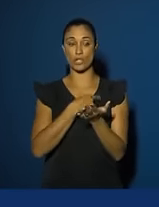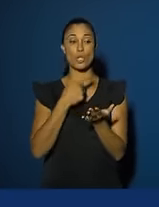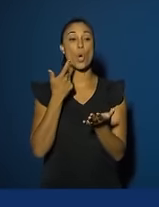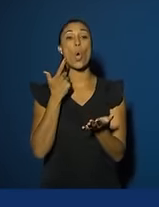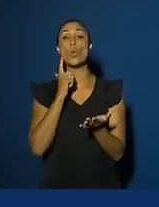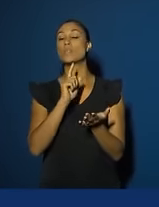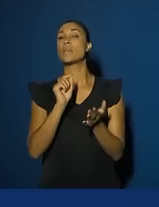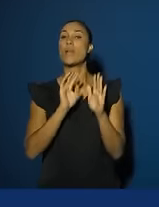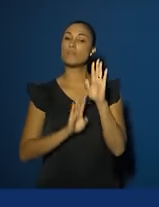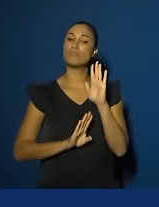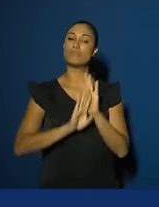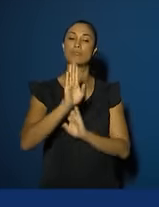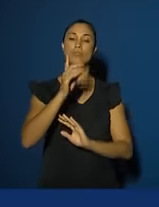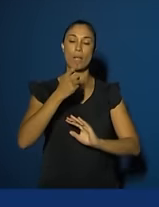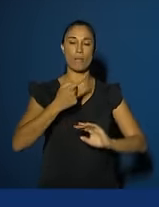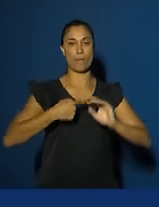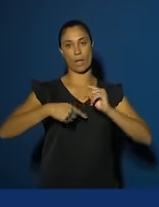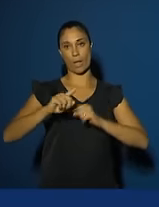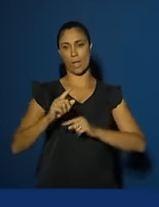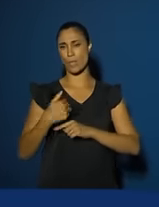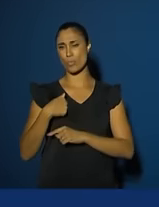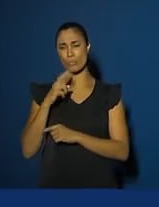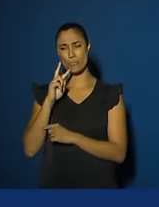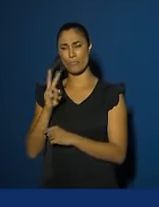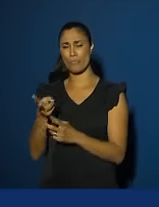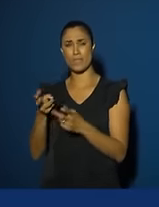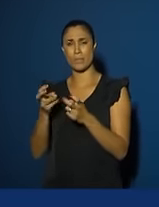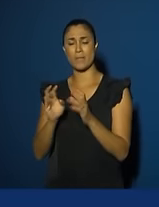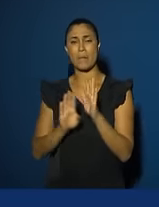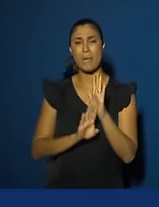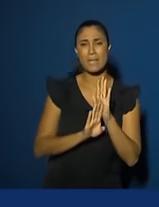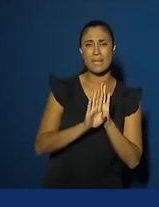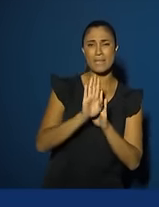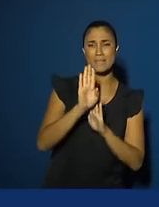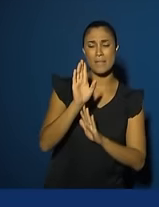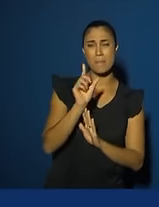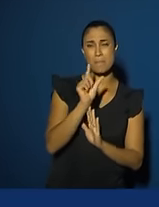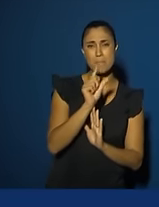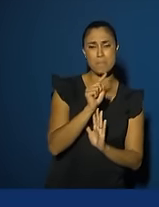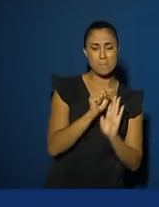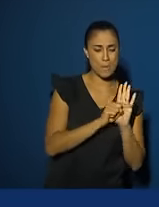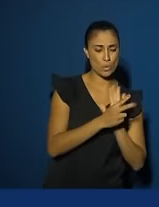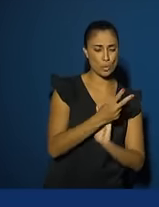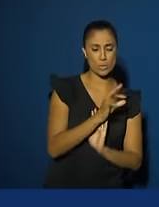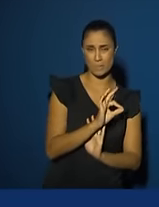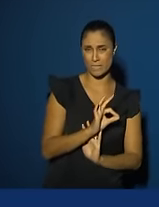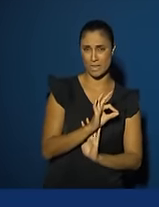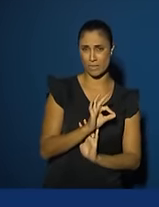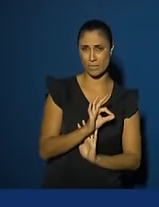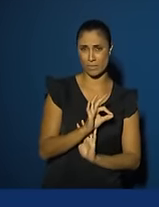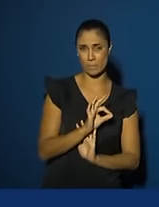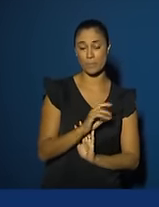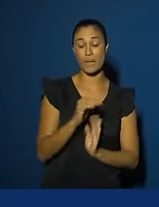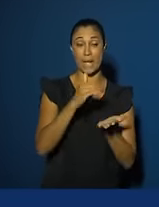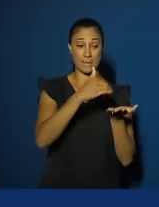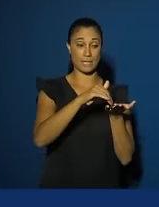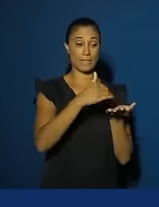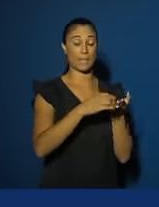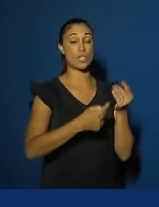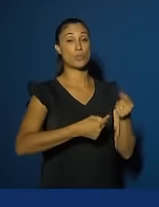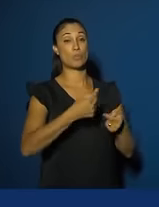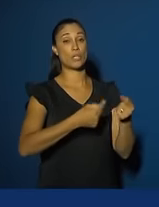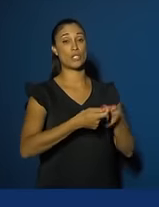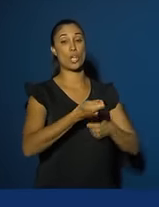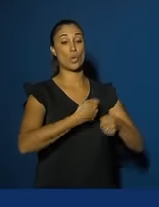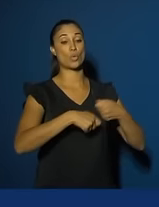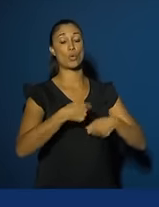nós possamos Decolar eu não não vejo razão para nós crescermos menos de 2% a previsão da secretaria de política econômica